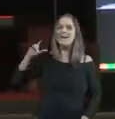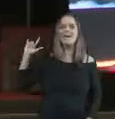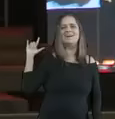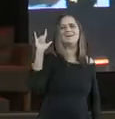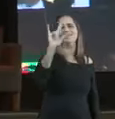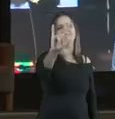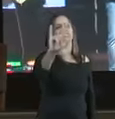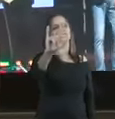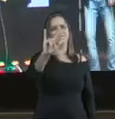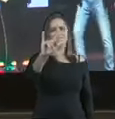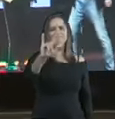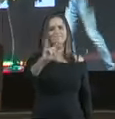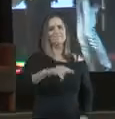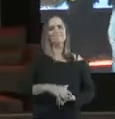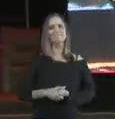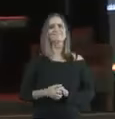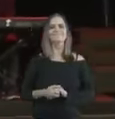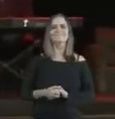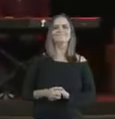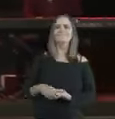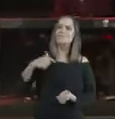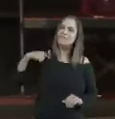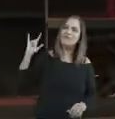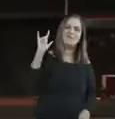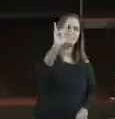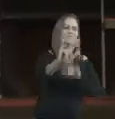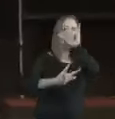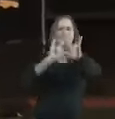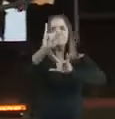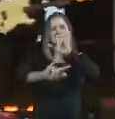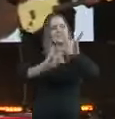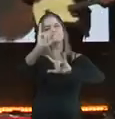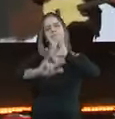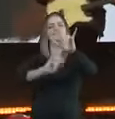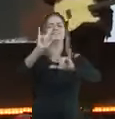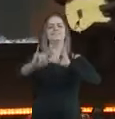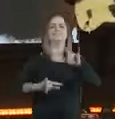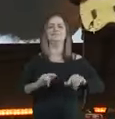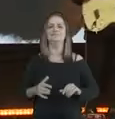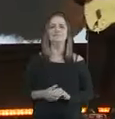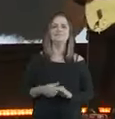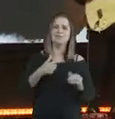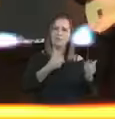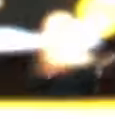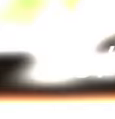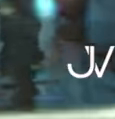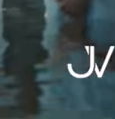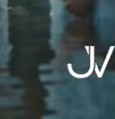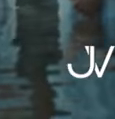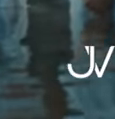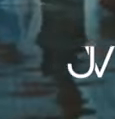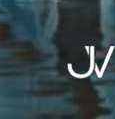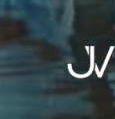Mariana, vem cá, Mariana. Te amo demais. Obrigado por sermos igreja. Deus te abençoe.